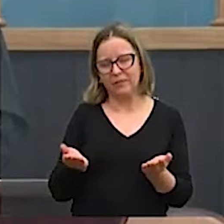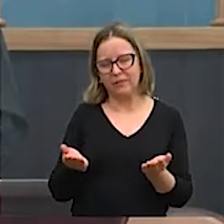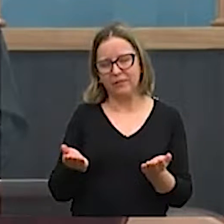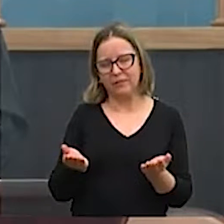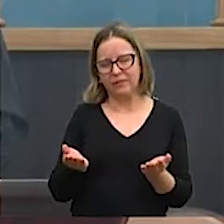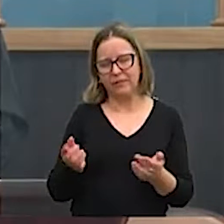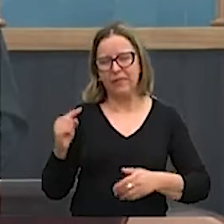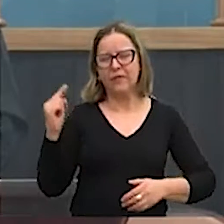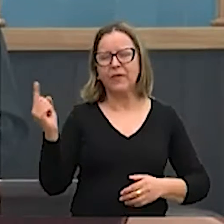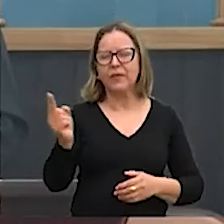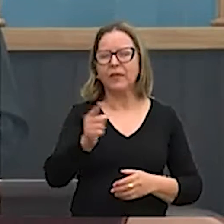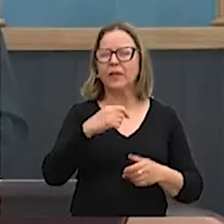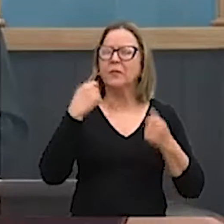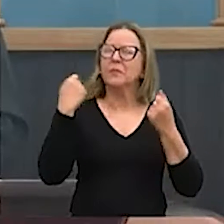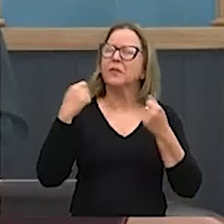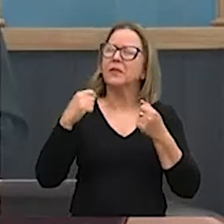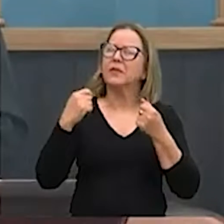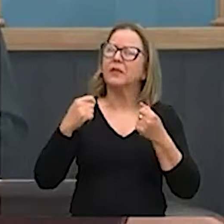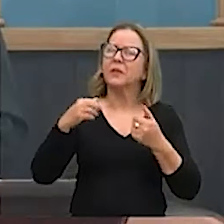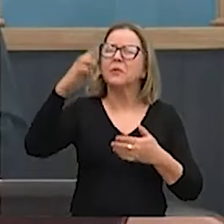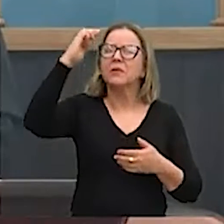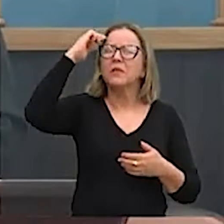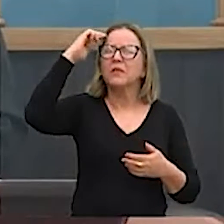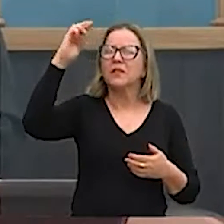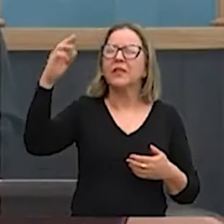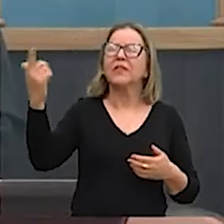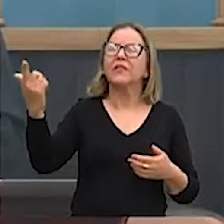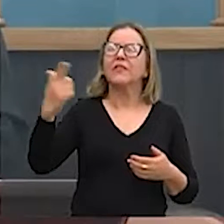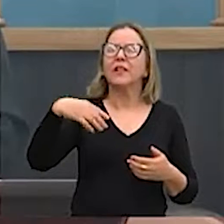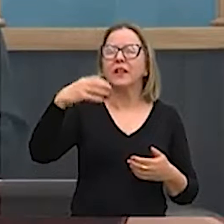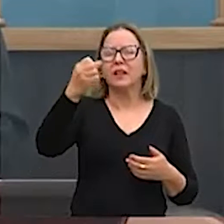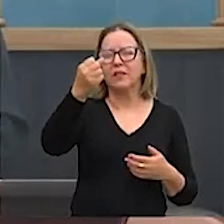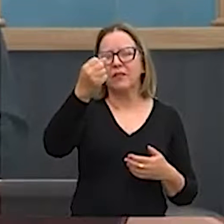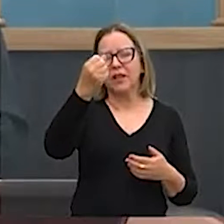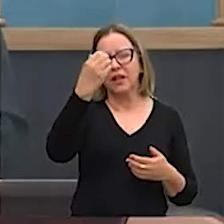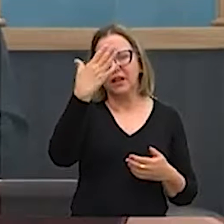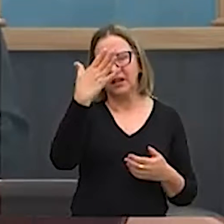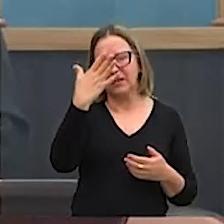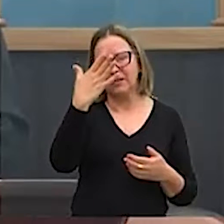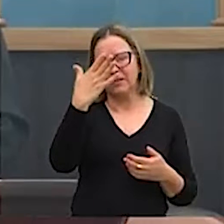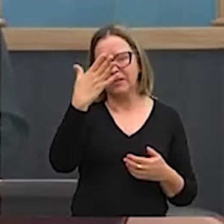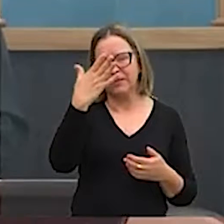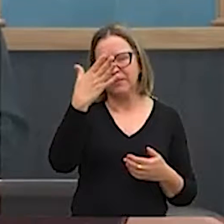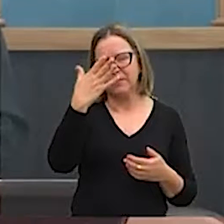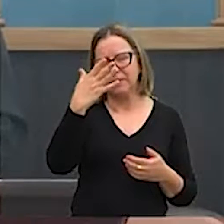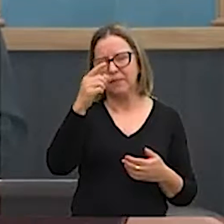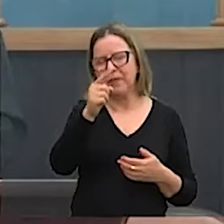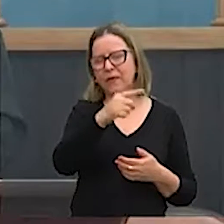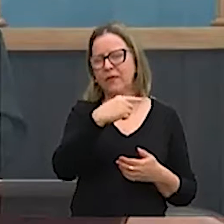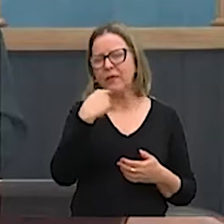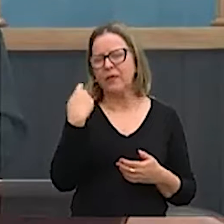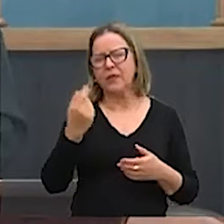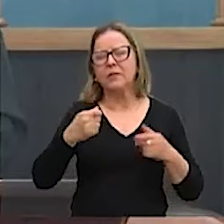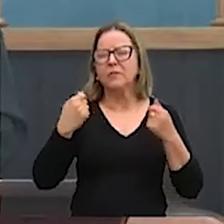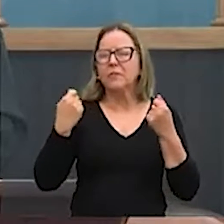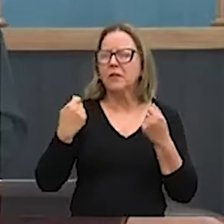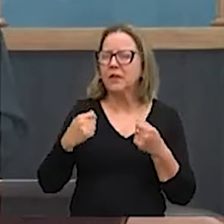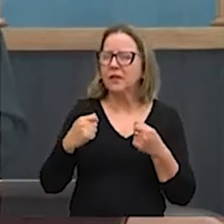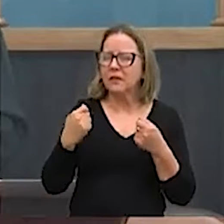nós precisamos que o Senhor venha revelar-nos. Nós